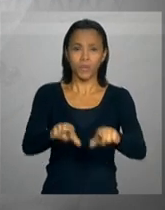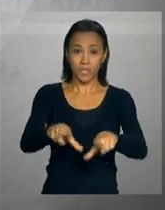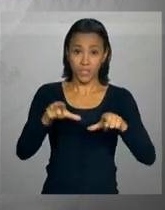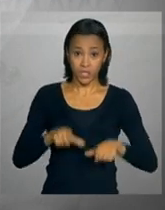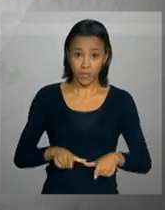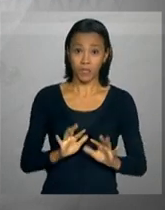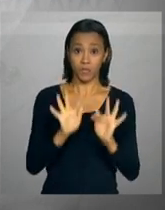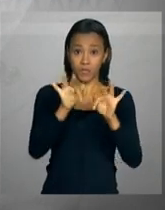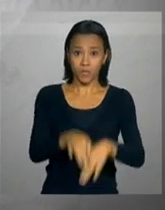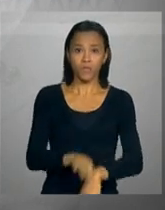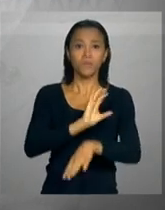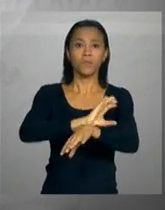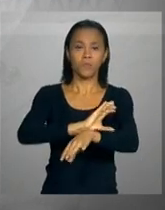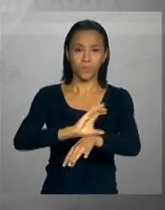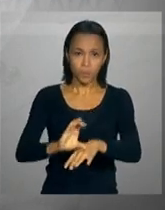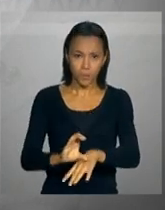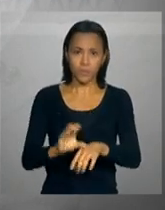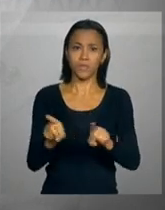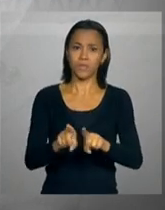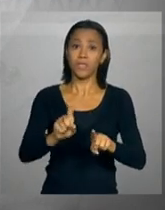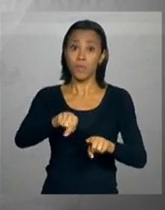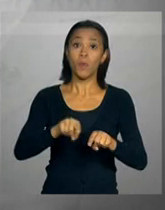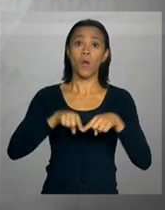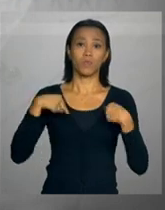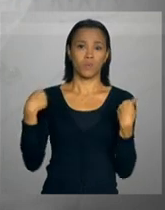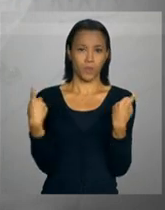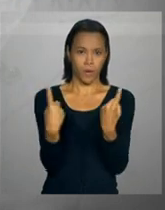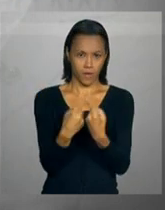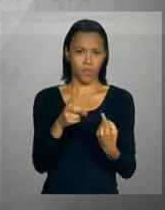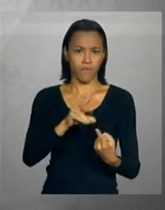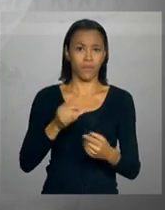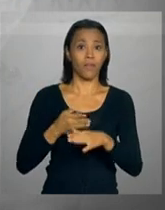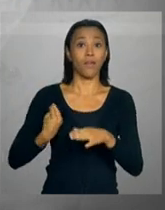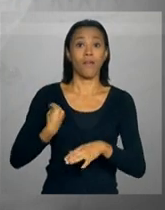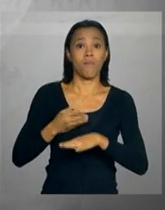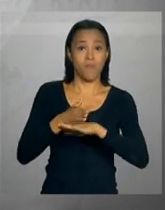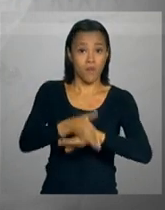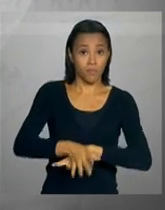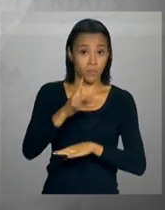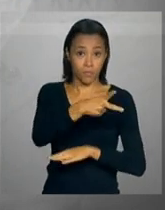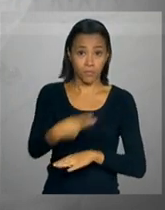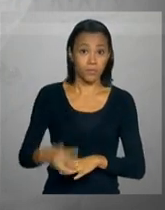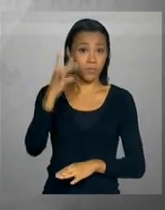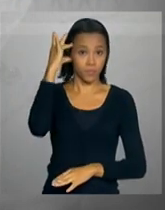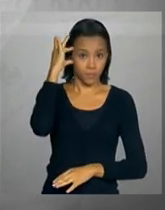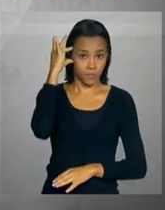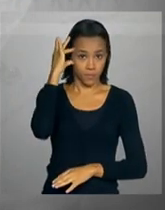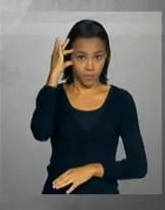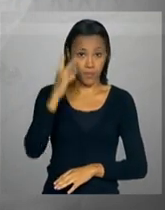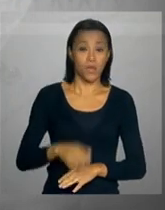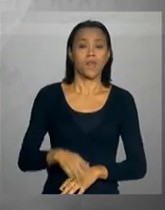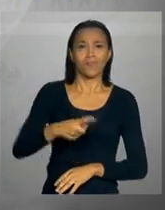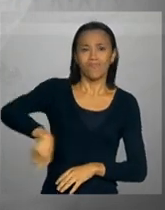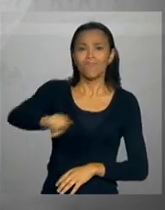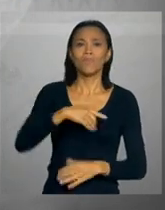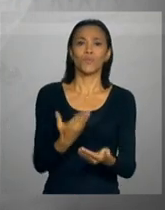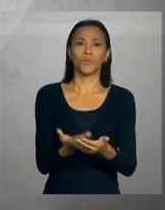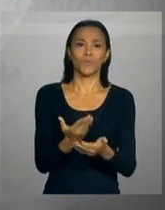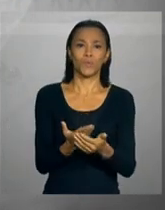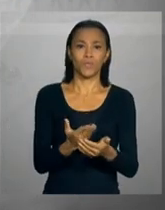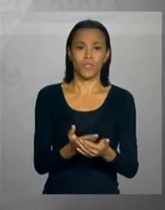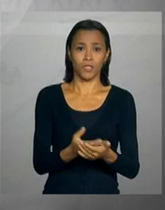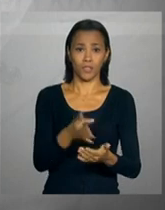certificados de conclusão de curso em uma solenidade que terá a participação da presidenta Dilma Roussef são estudantes do